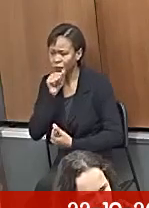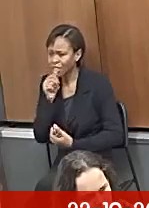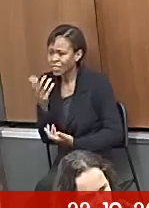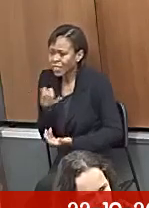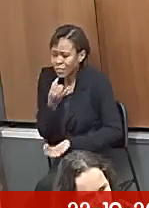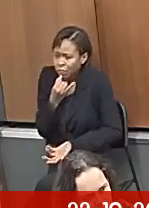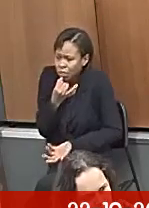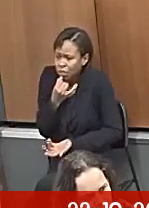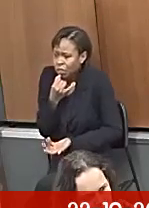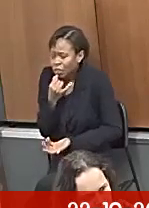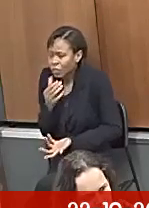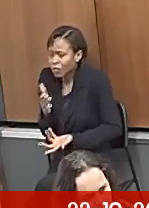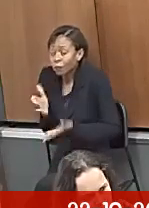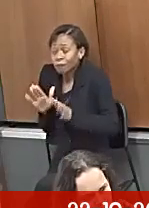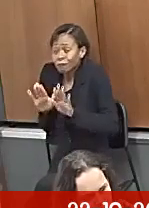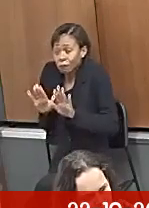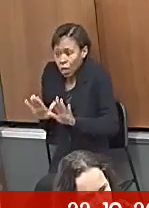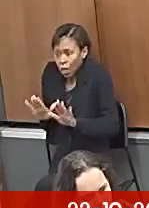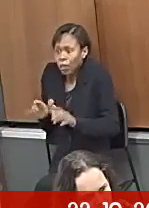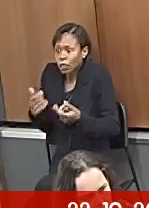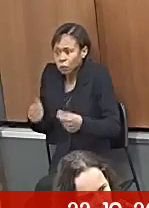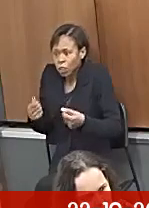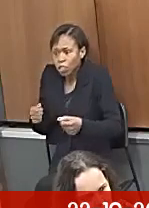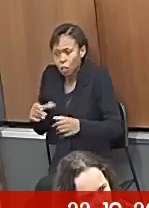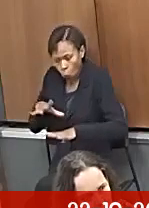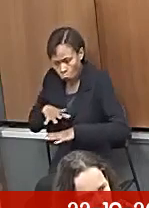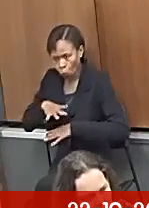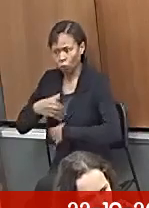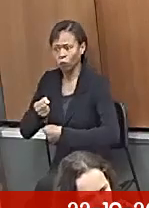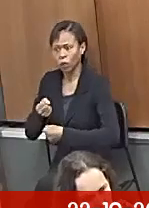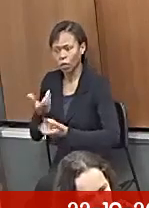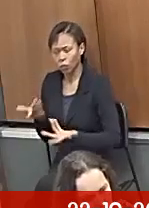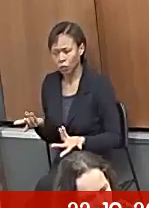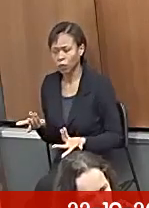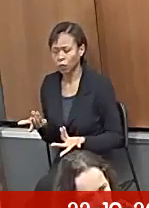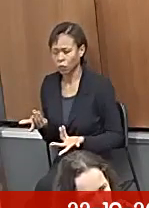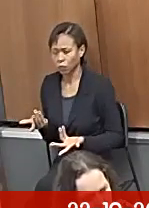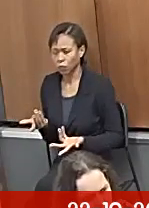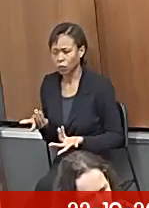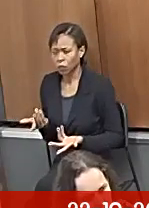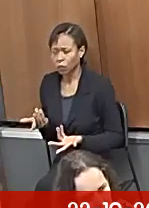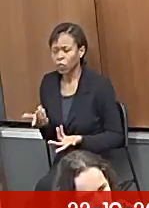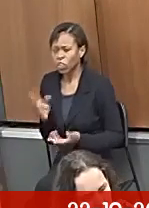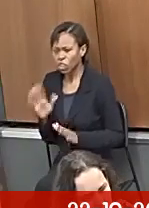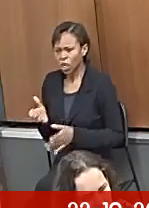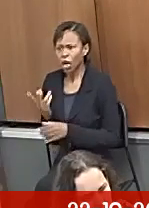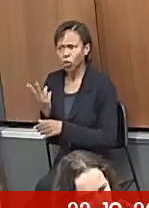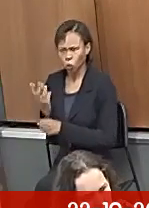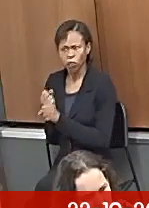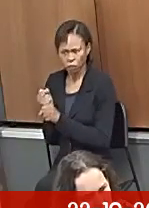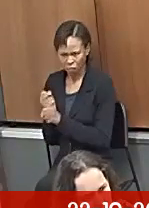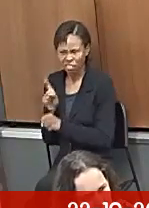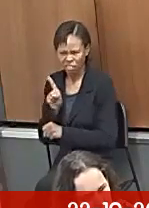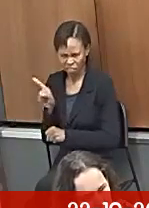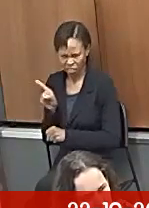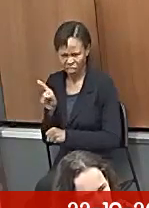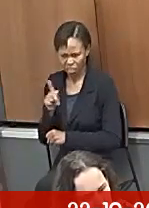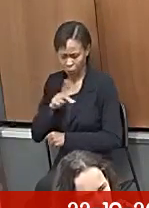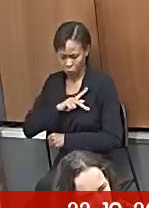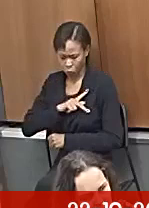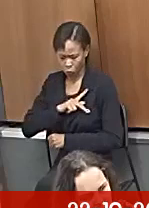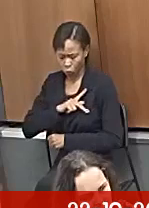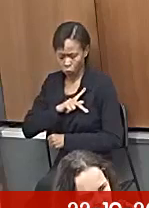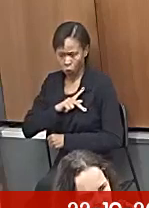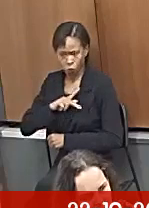vão lá, mas a gente tem que romper essa barreira. Né, que eu falo que nós estamos lá 2 anos, nós temos um pedido, que foi